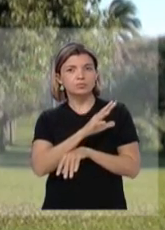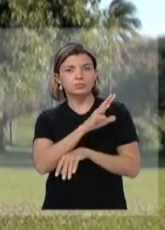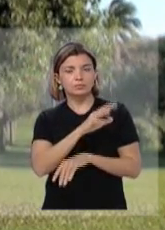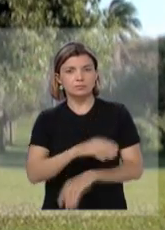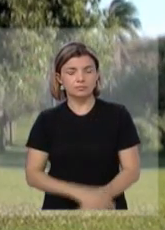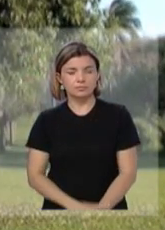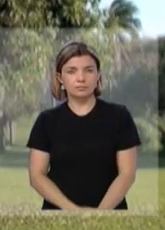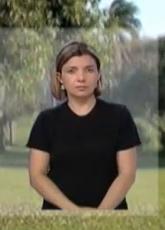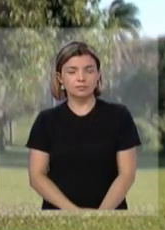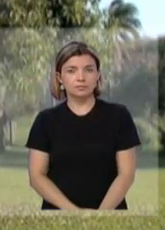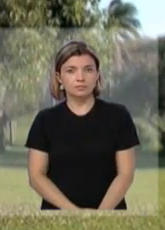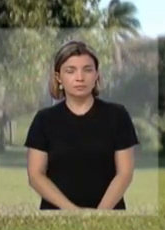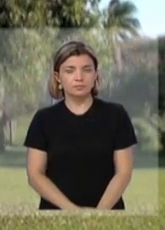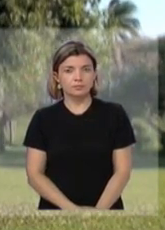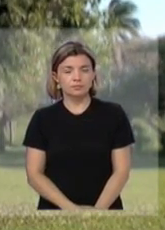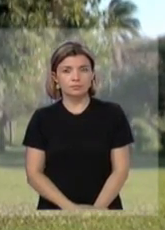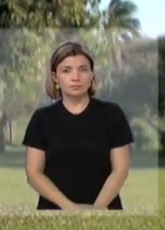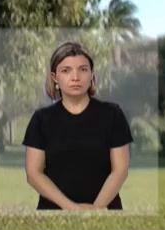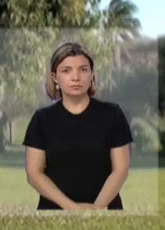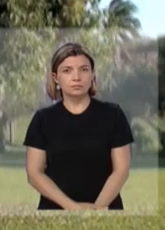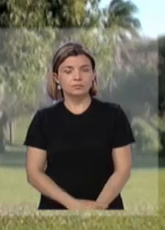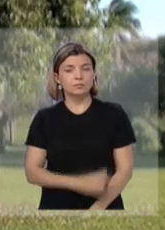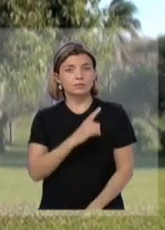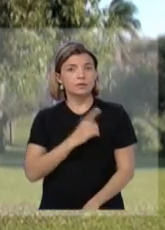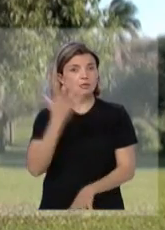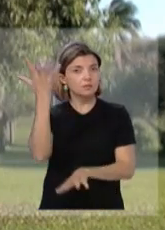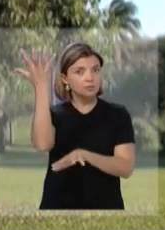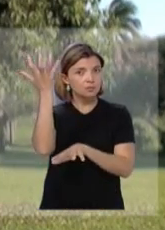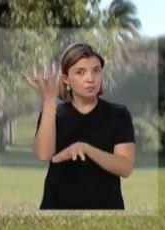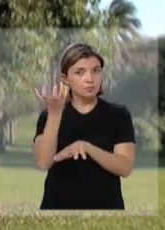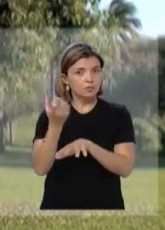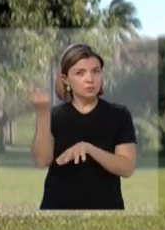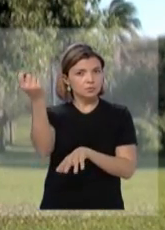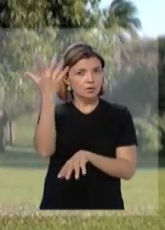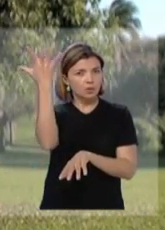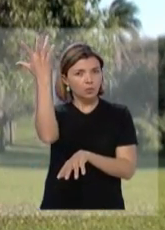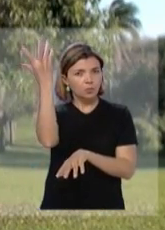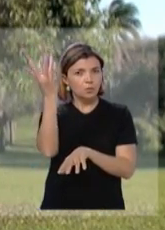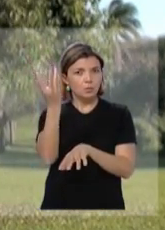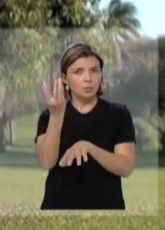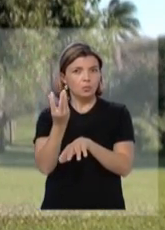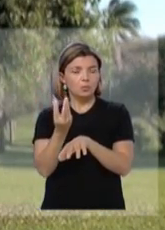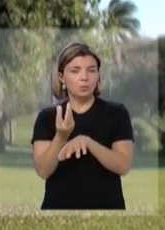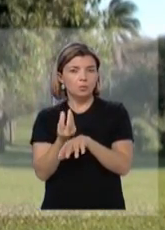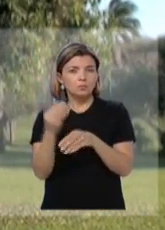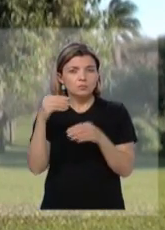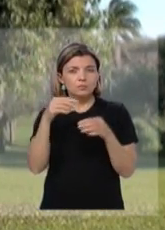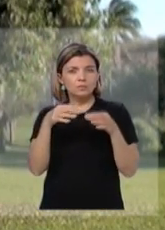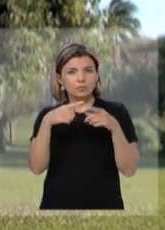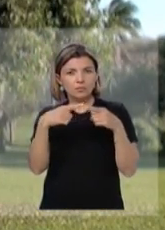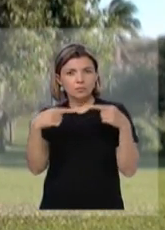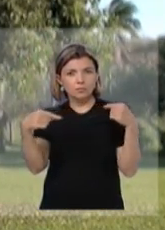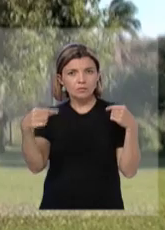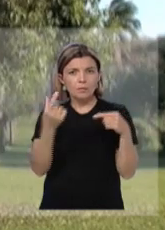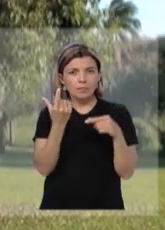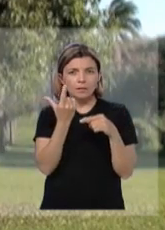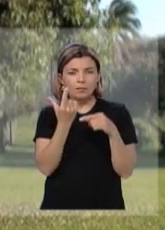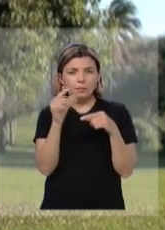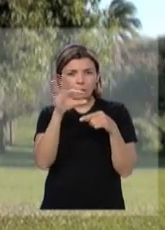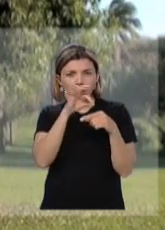combustão. Música Na fotossíntese, a luz do sol é absorvida pela clorofila,